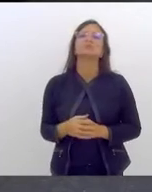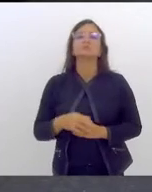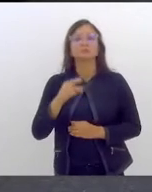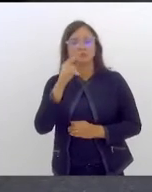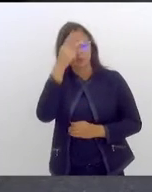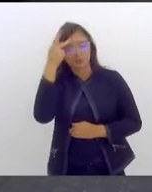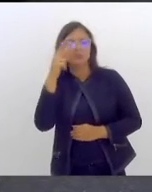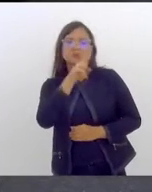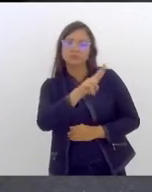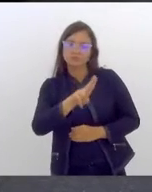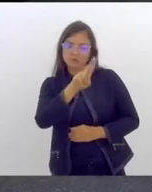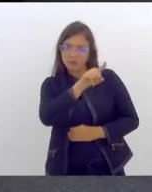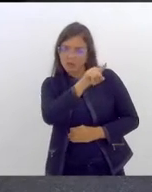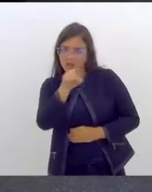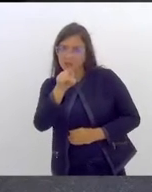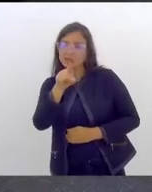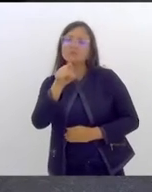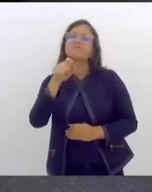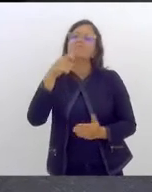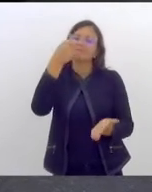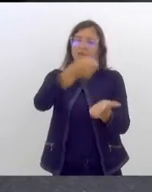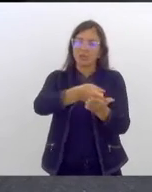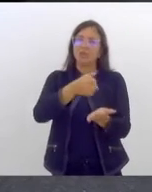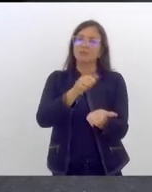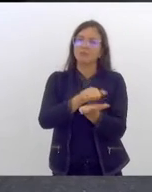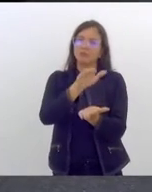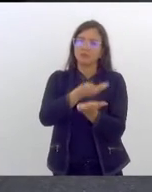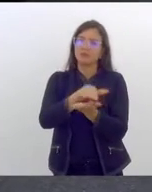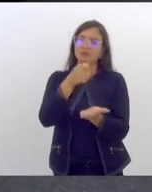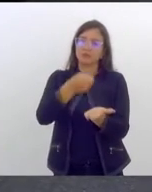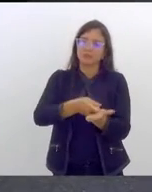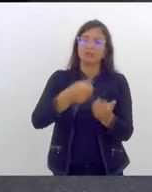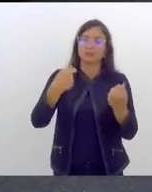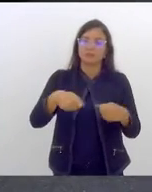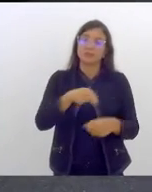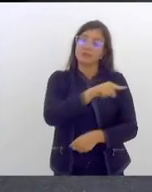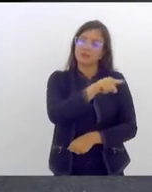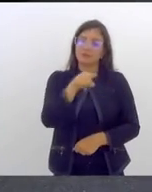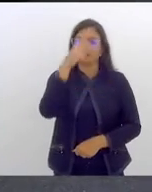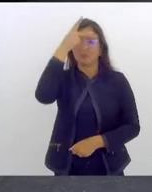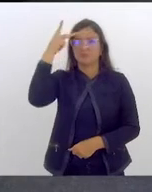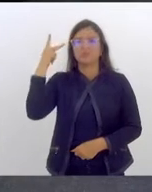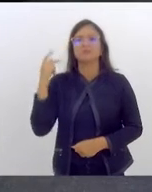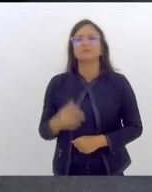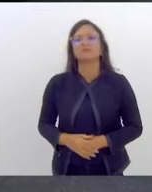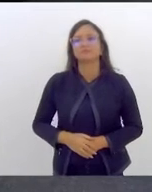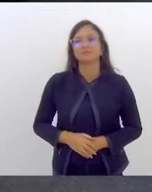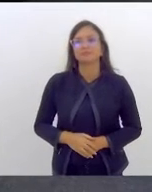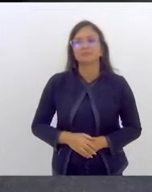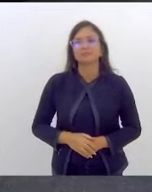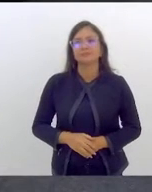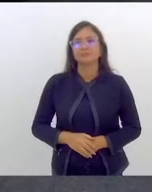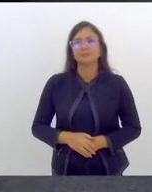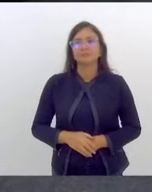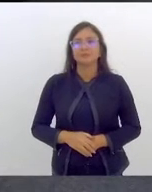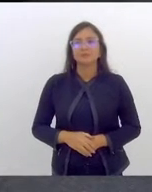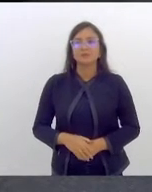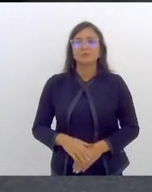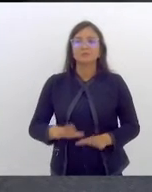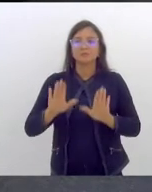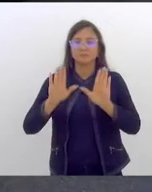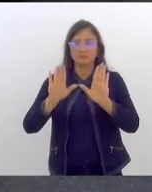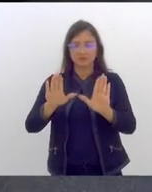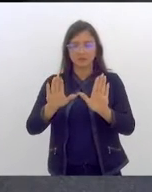menciona a identidade É muito grande entre os dois projetos então na prática que vem